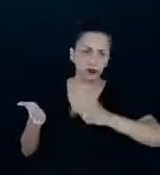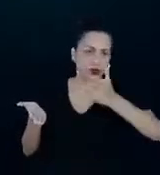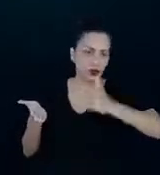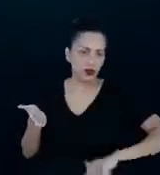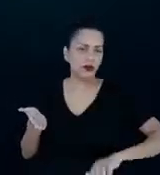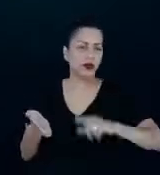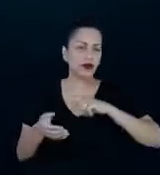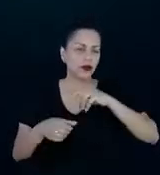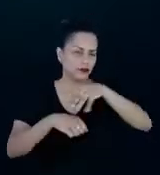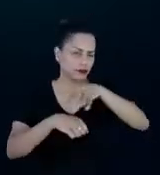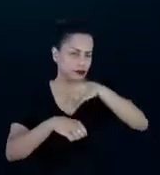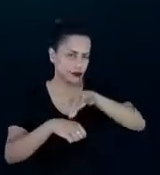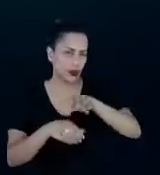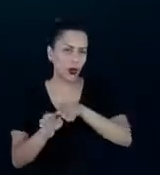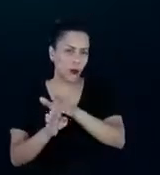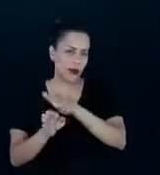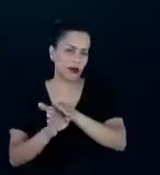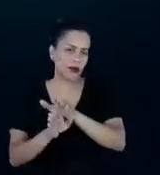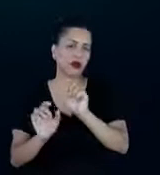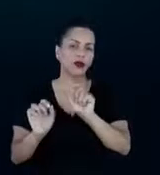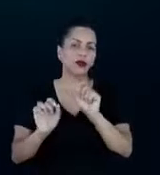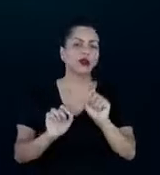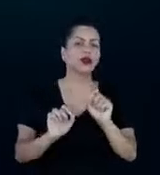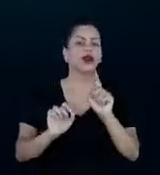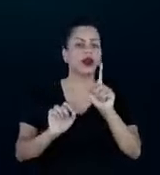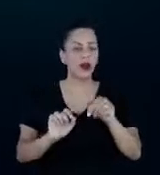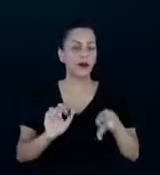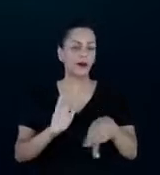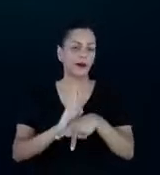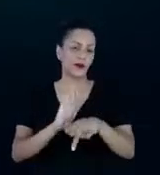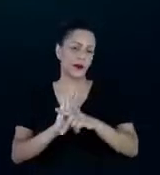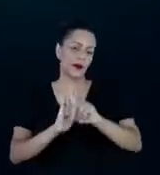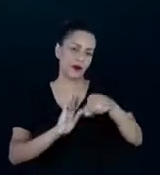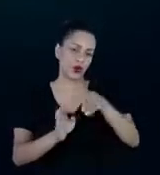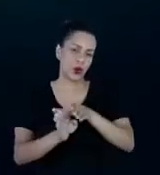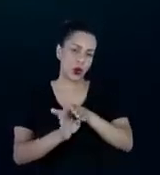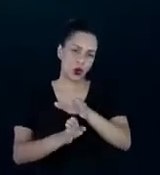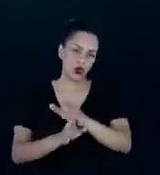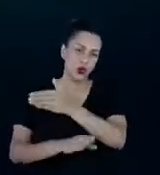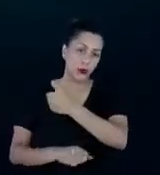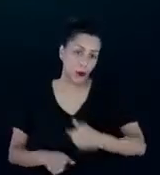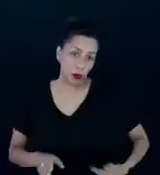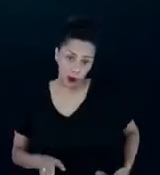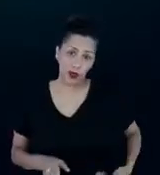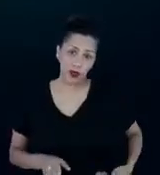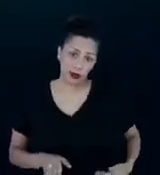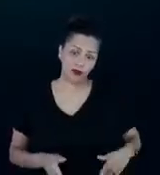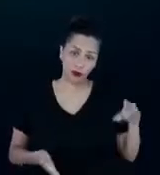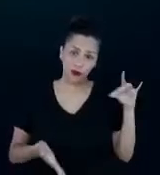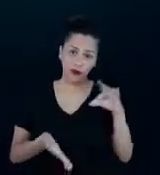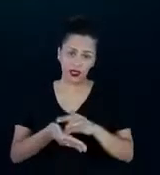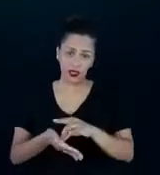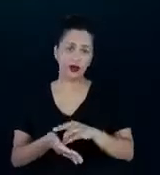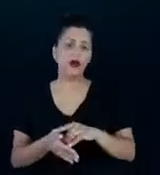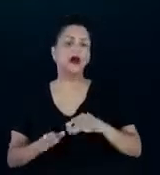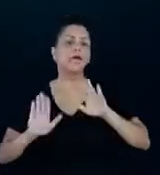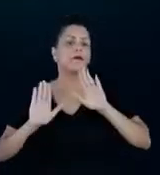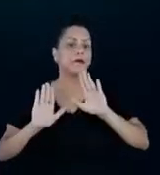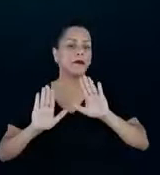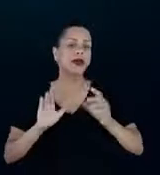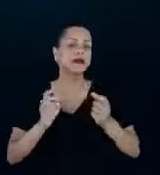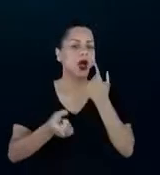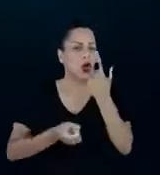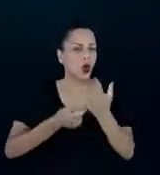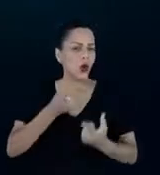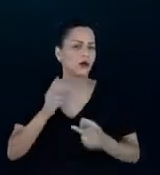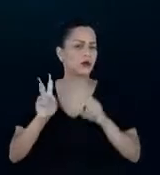fazer, que isso vai ser motivo da consulta pública, né, de formalizar na consulta pública, mas algumas coisas que a gente gostaria de levantar